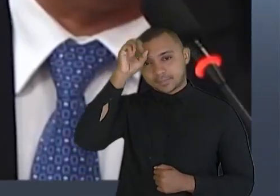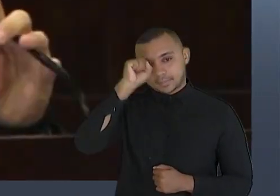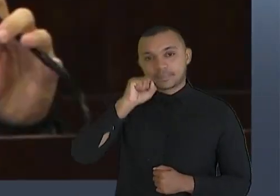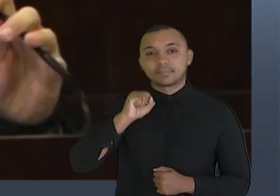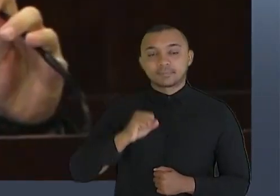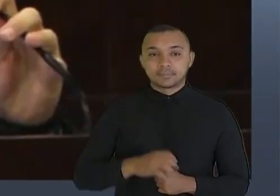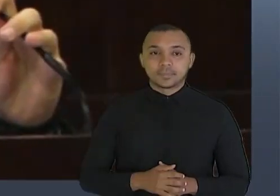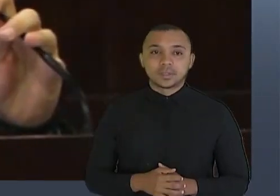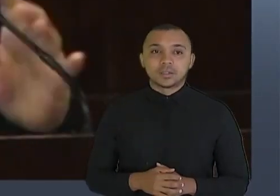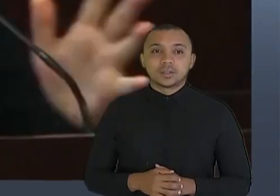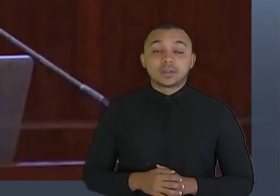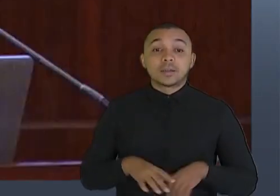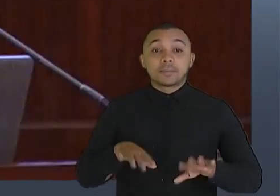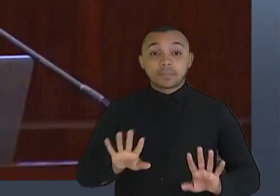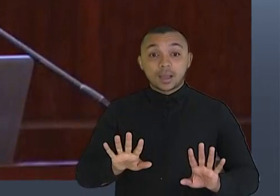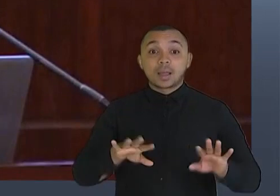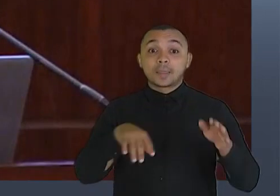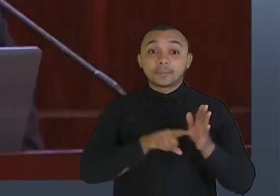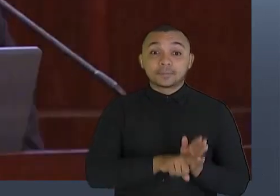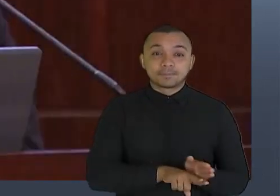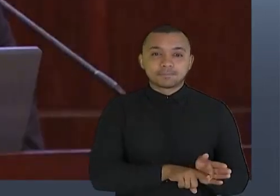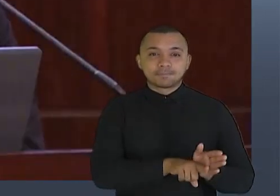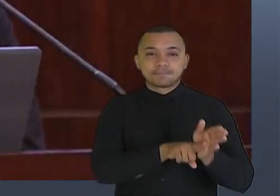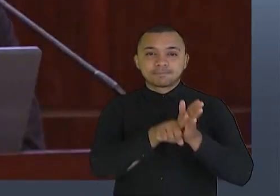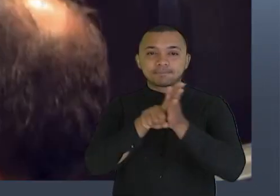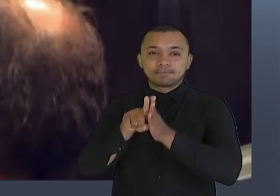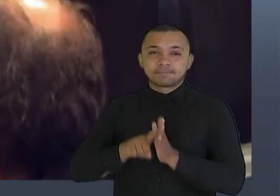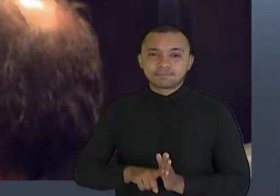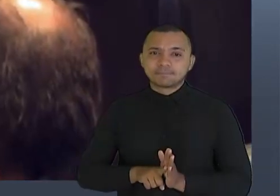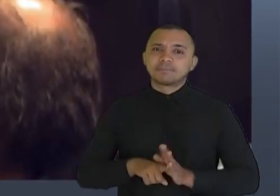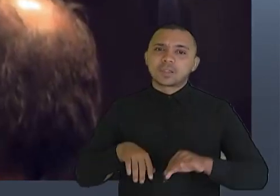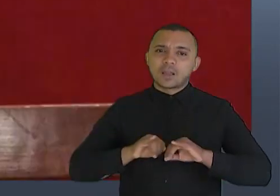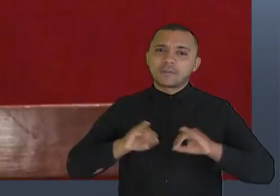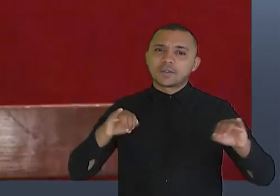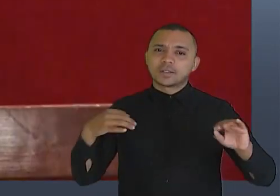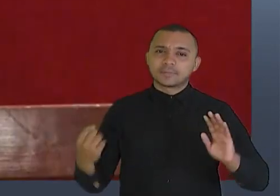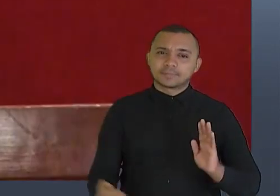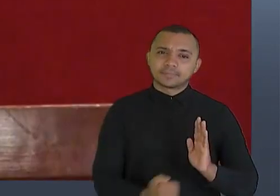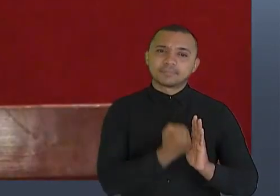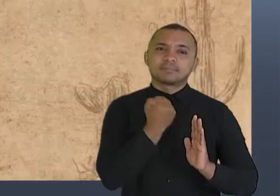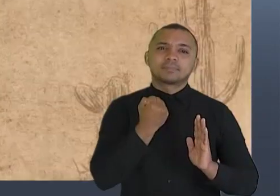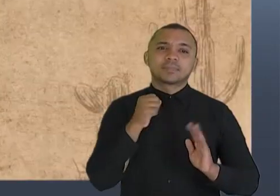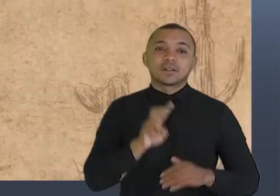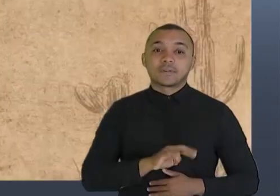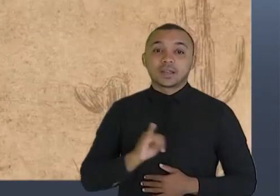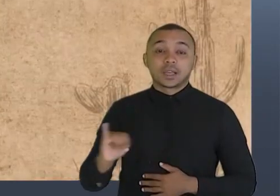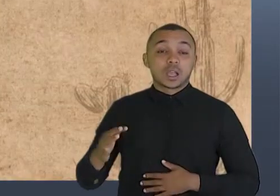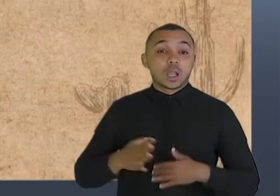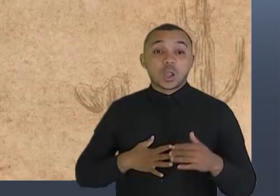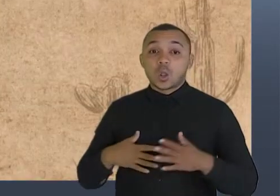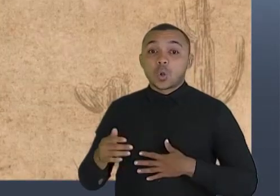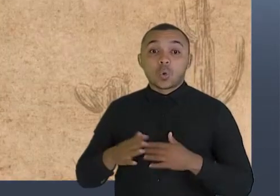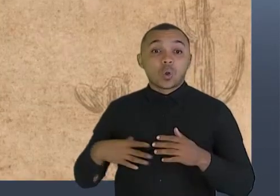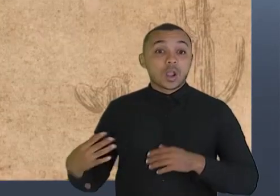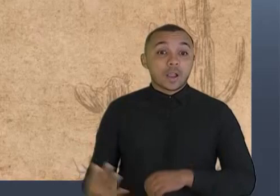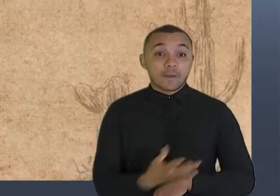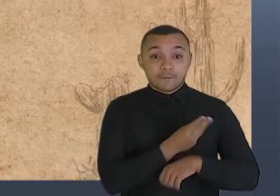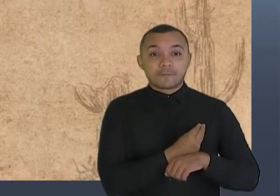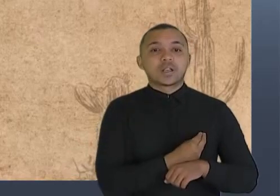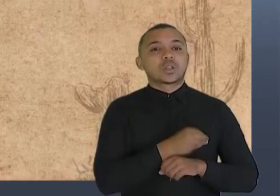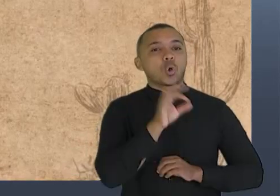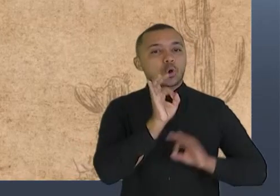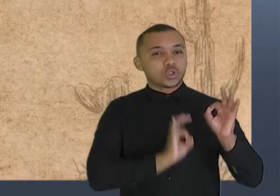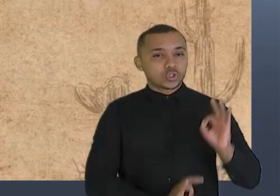de Extensão, mas também de pesquisa, e nós deixamos um legado, e o legado é esse livro. Toda edição, assim, sempre formatamos uns livros